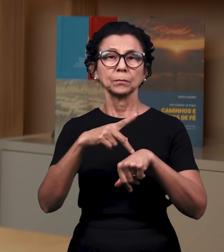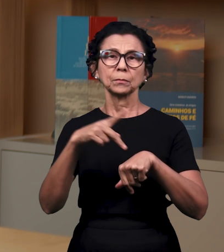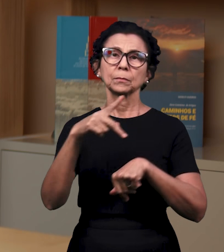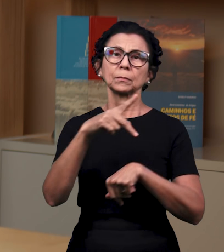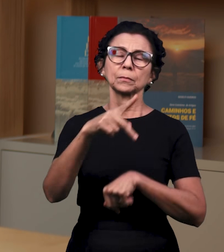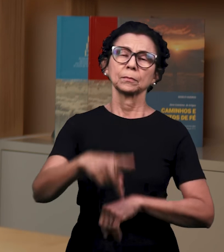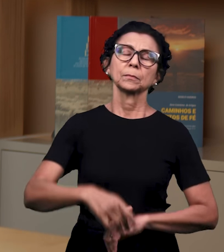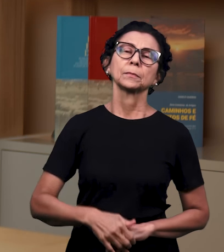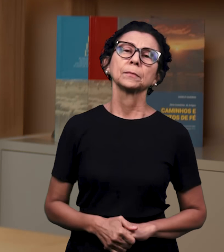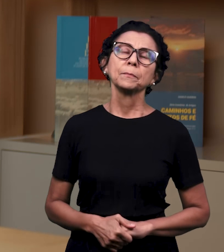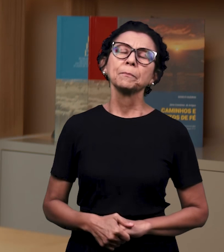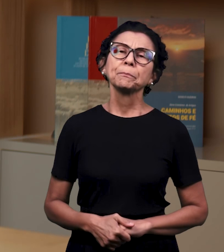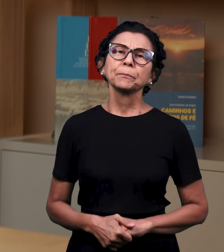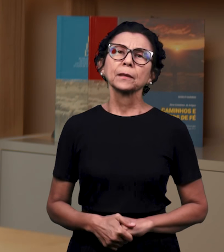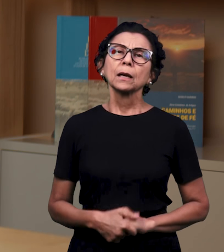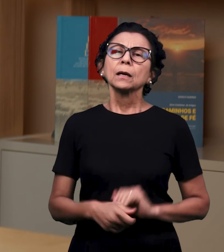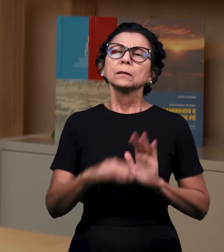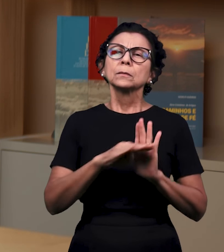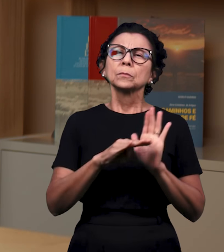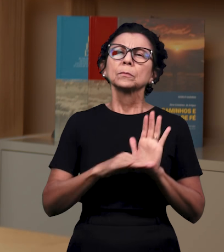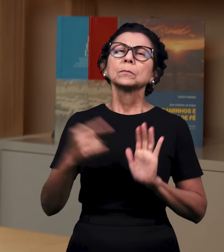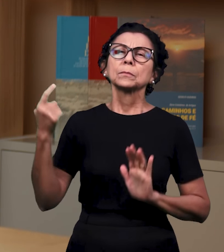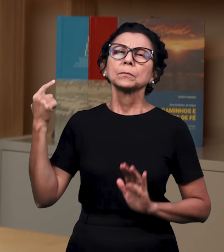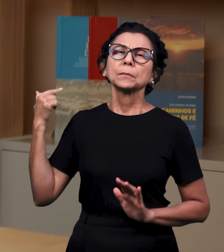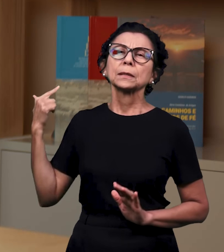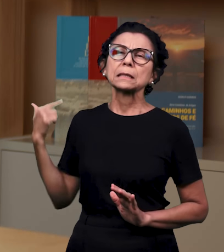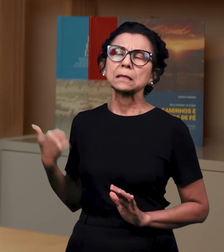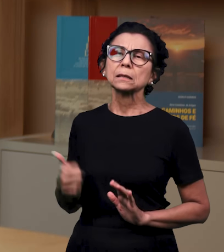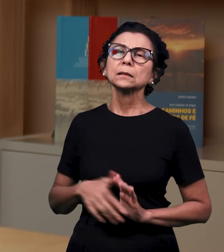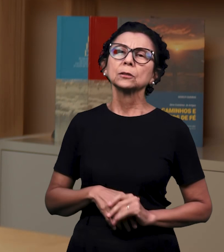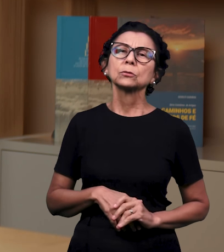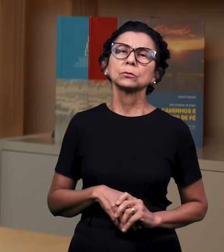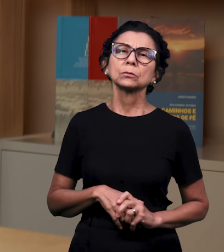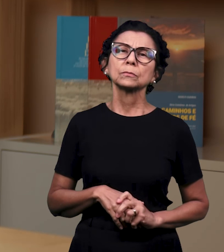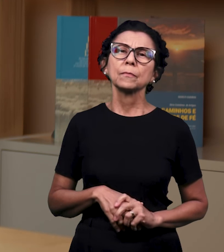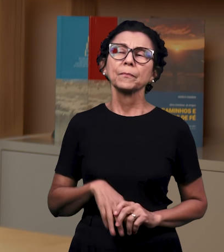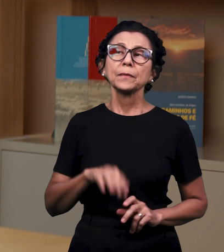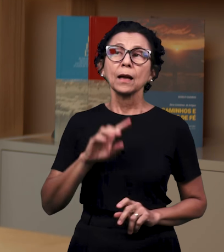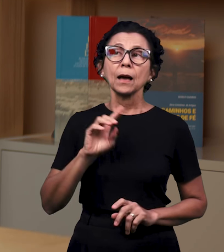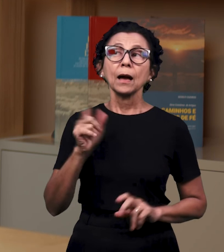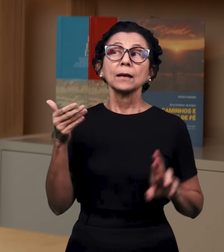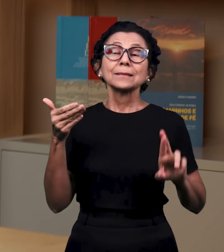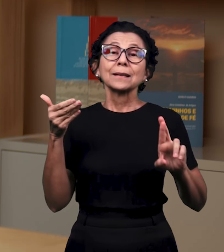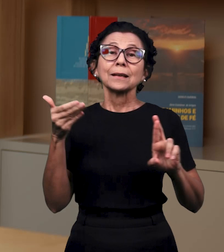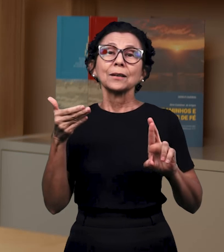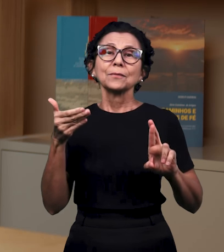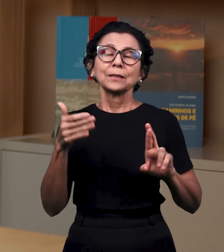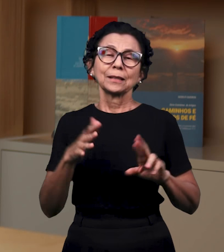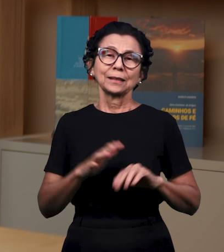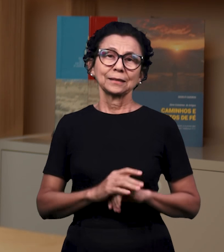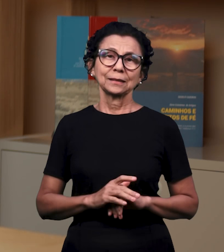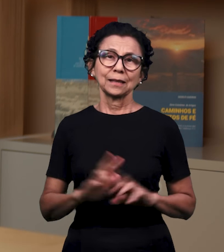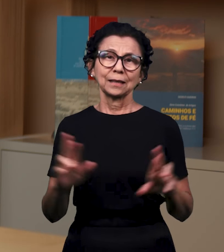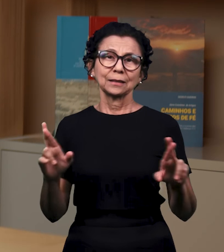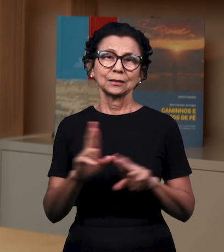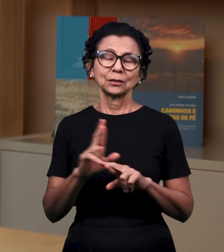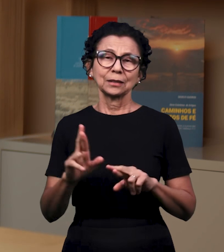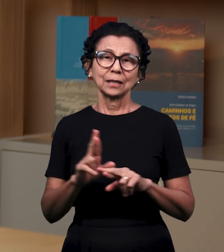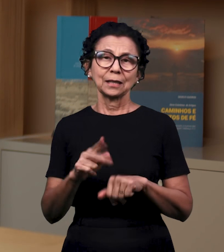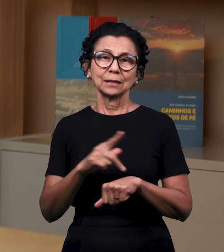em episódios anteriores, essa citação que muitas vezes ela vem relacionada à festa da Páscoa, pela